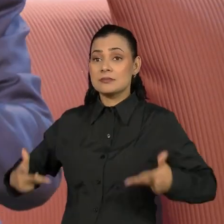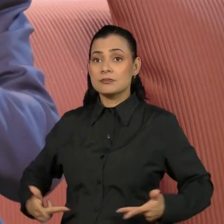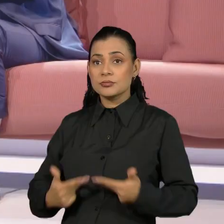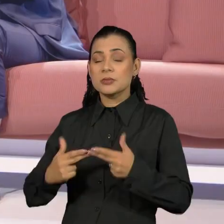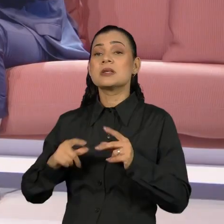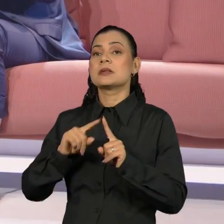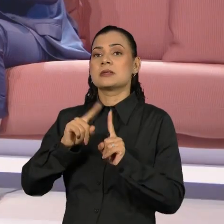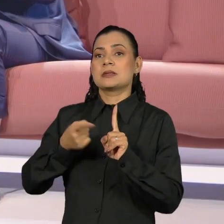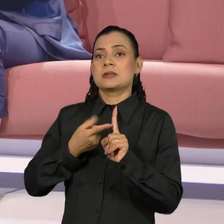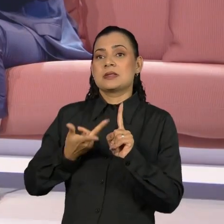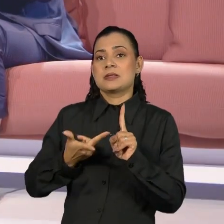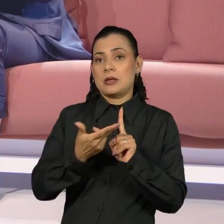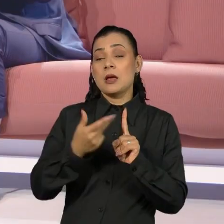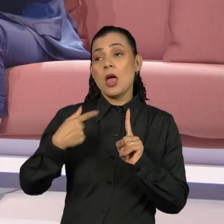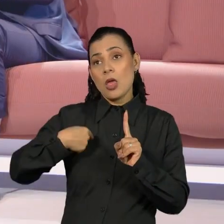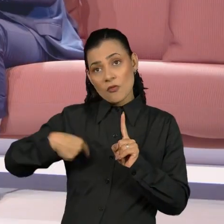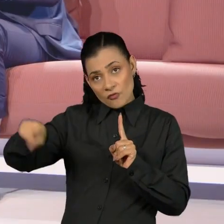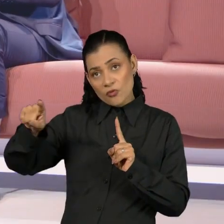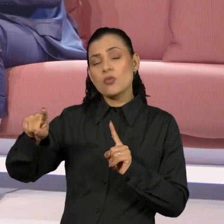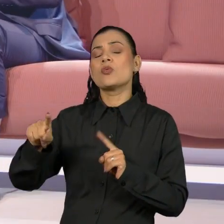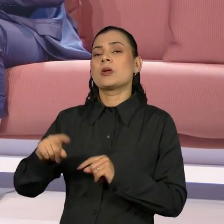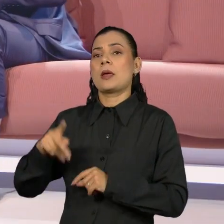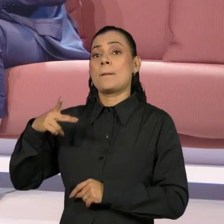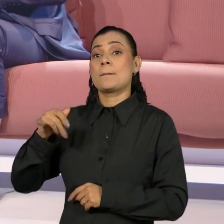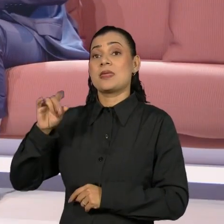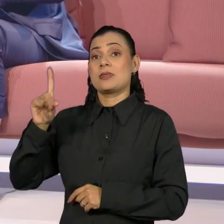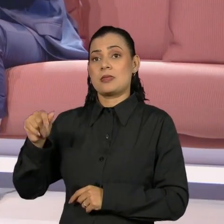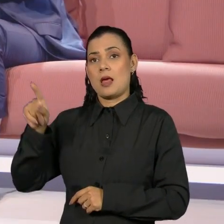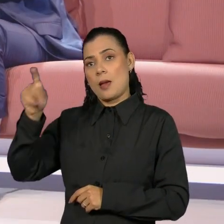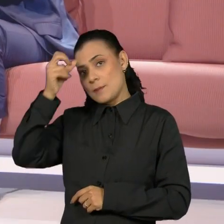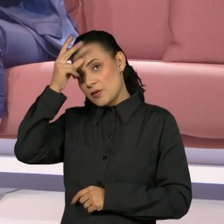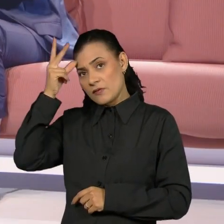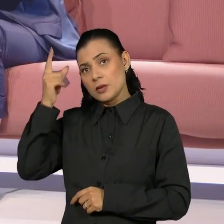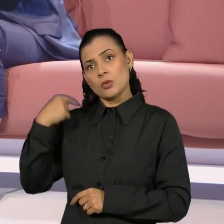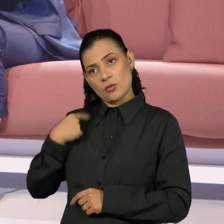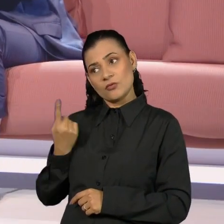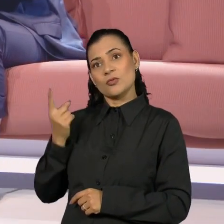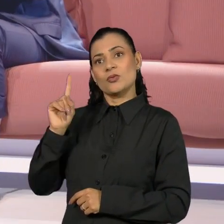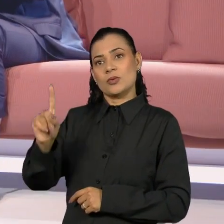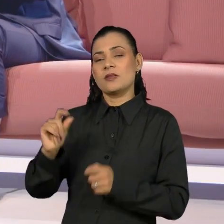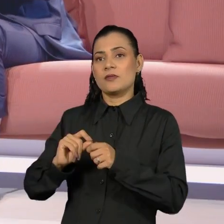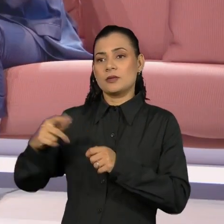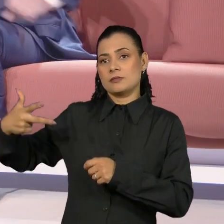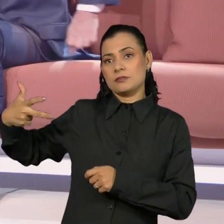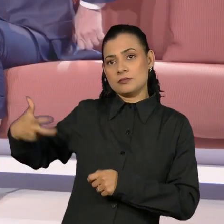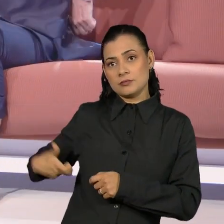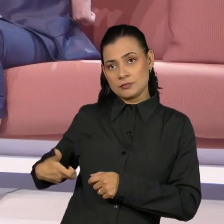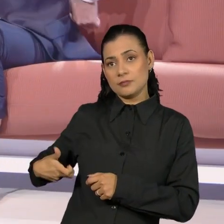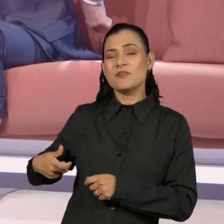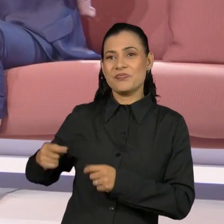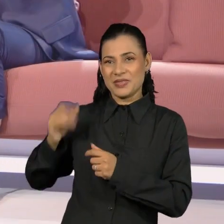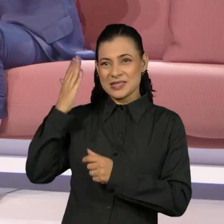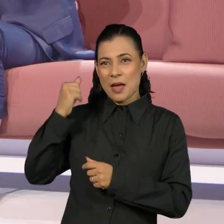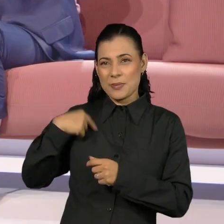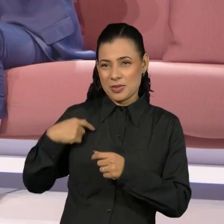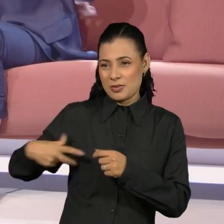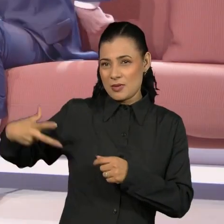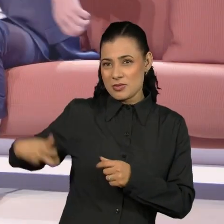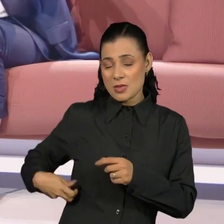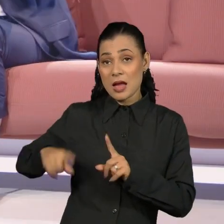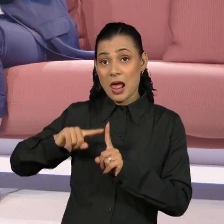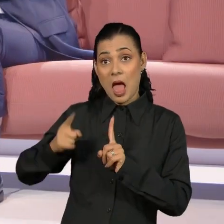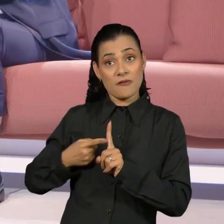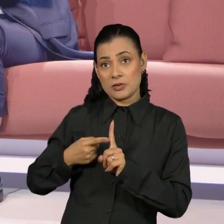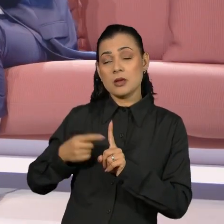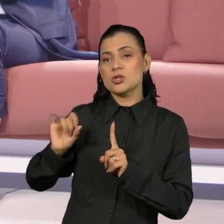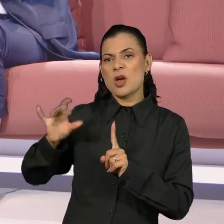Aí fui na Santa Casa de Pinda, prefeito, fiz uma hack, anestesia, as que faz aqui nas costas, não dói